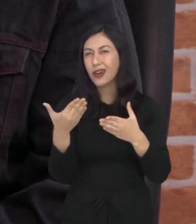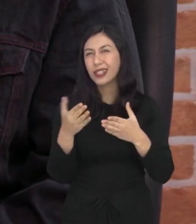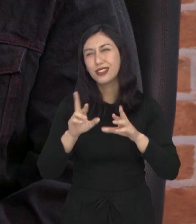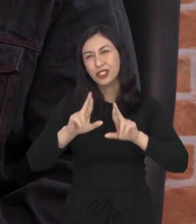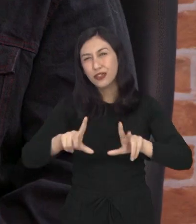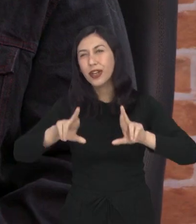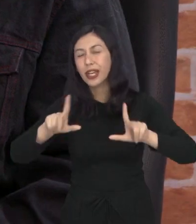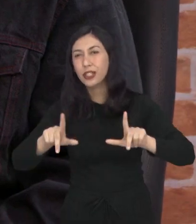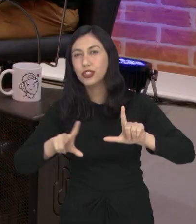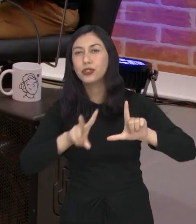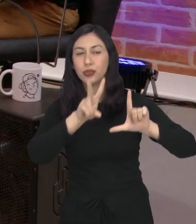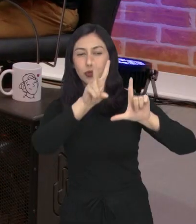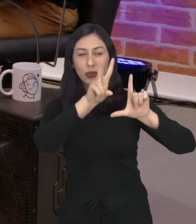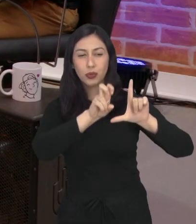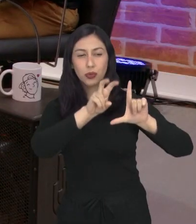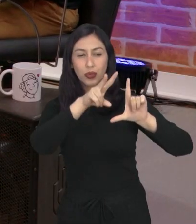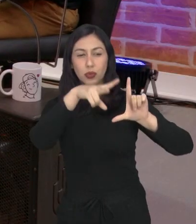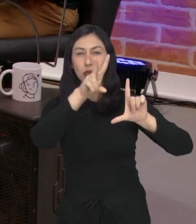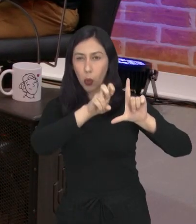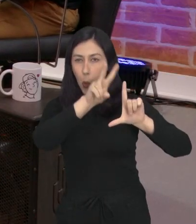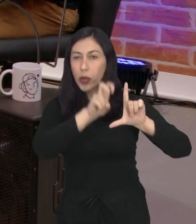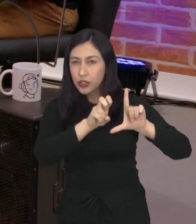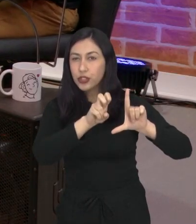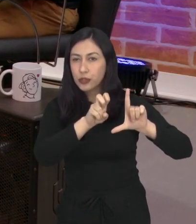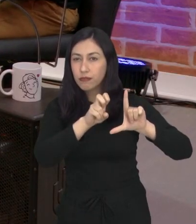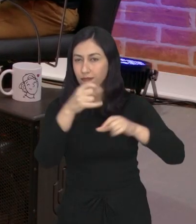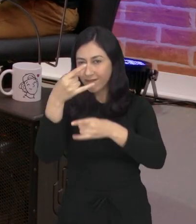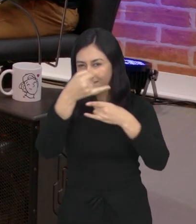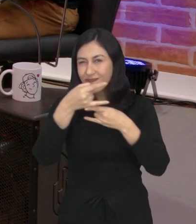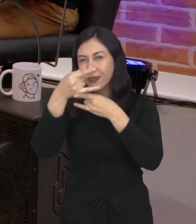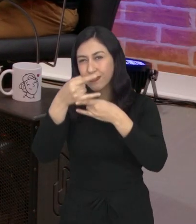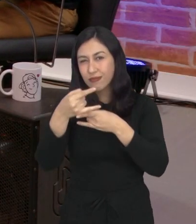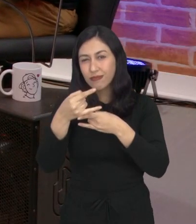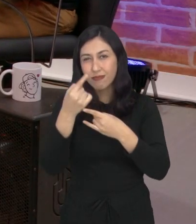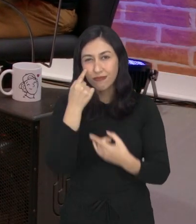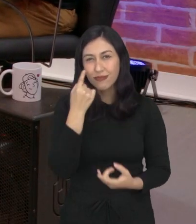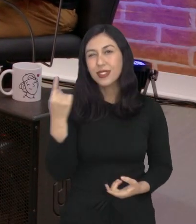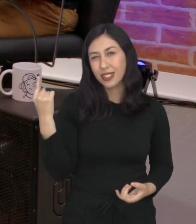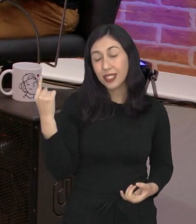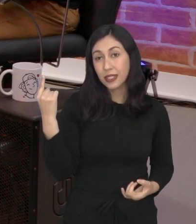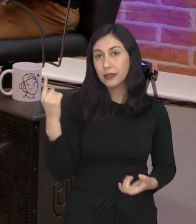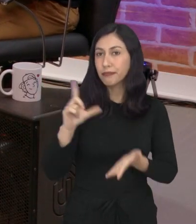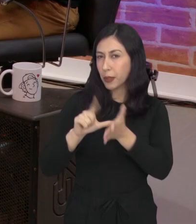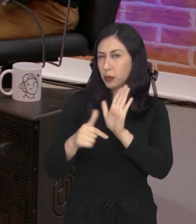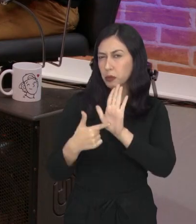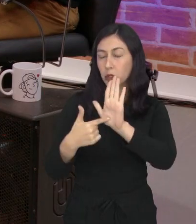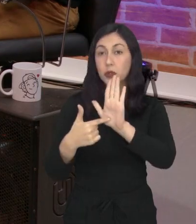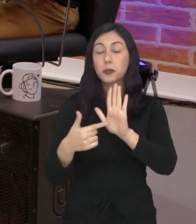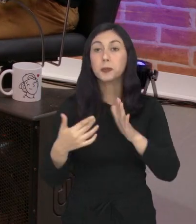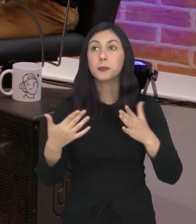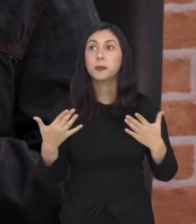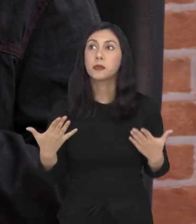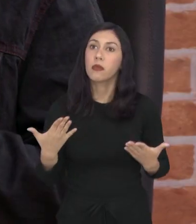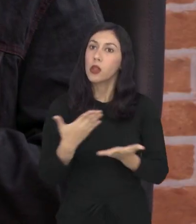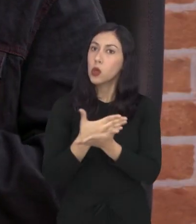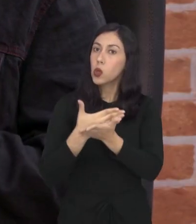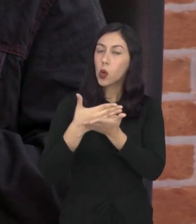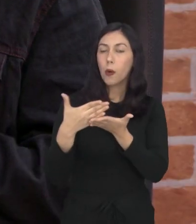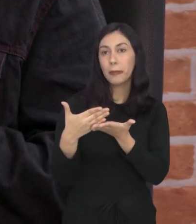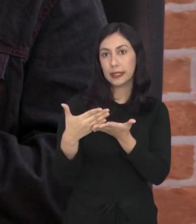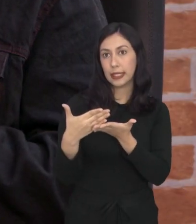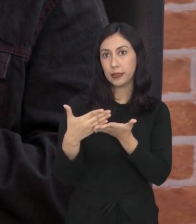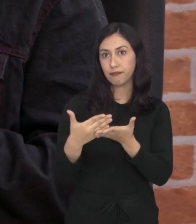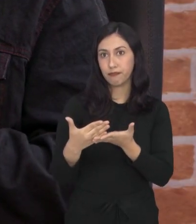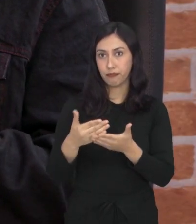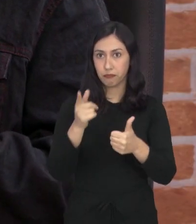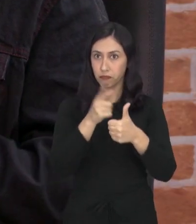foco mais na Twitch, que inclusive vocês estão vendo, tá passando as aberturas das mesas de RPG, depois se quiser, então a gente volta aí. Mas eu